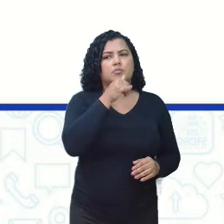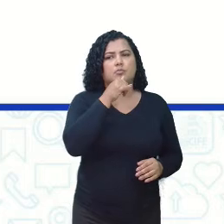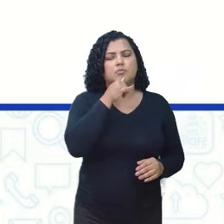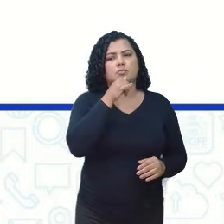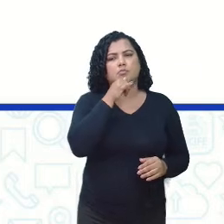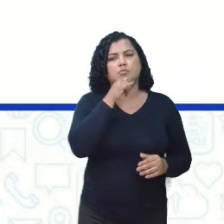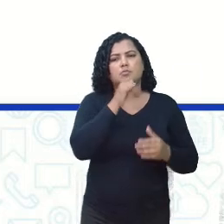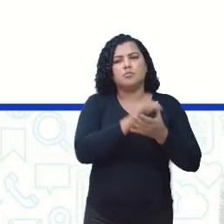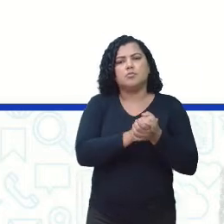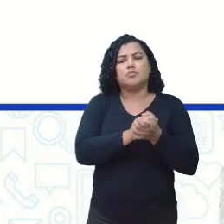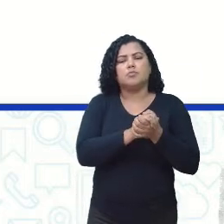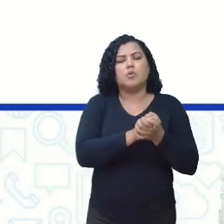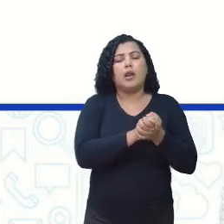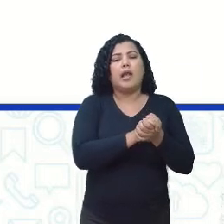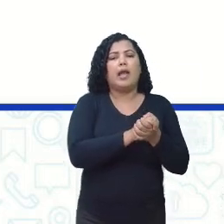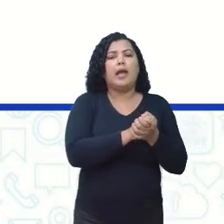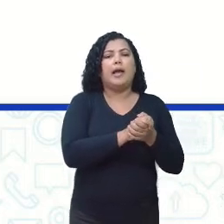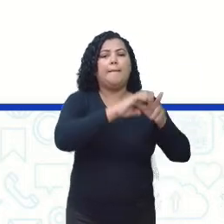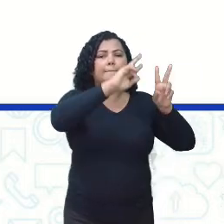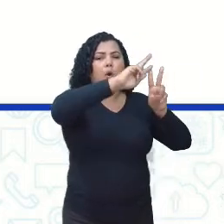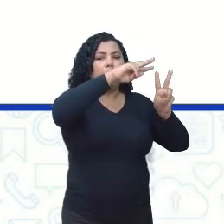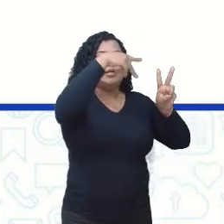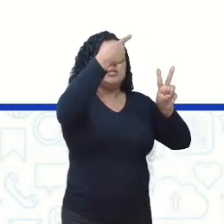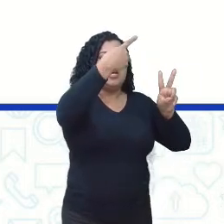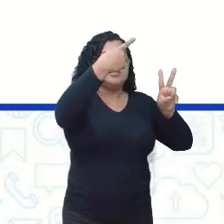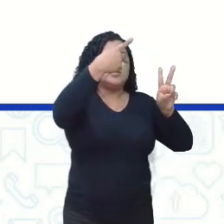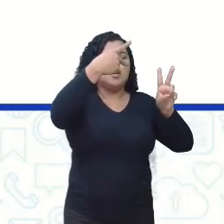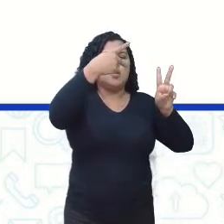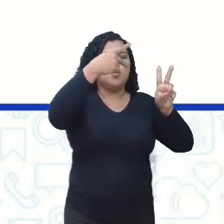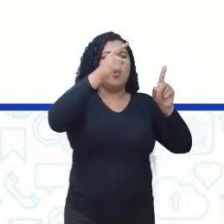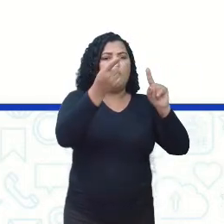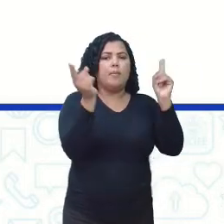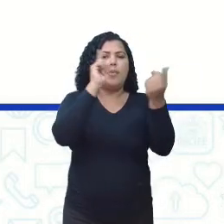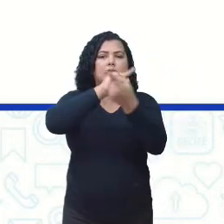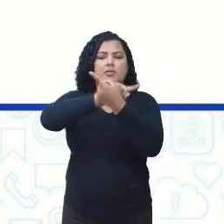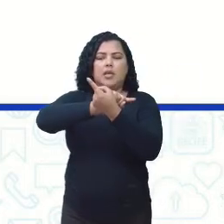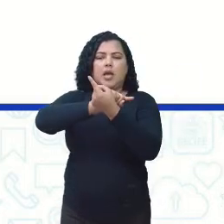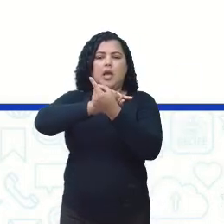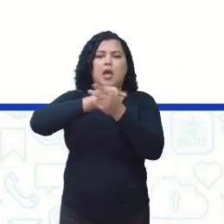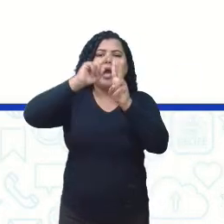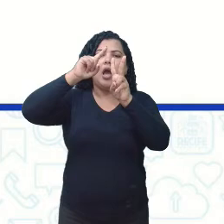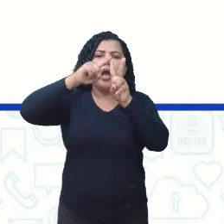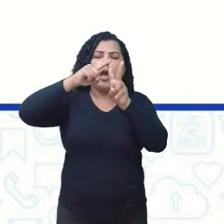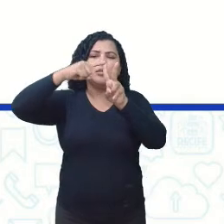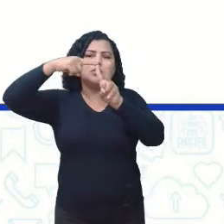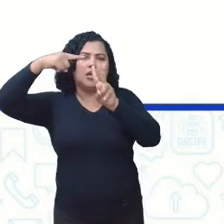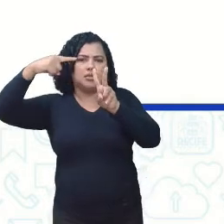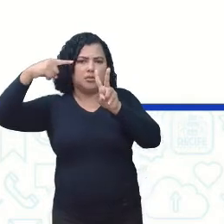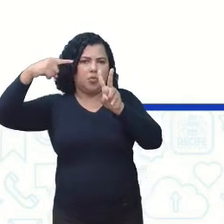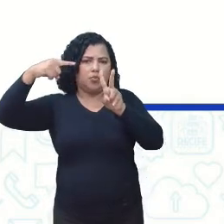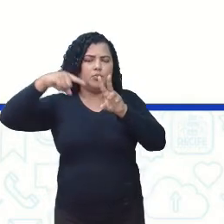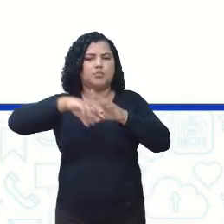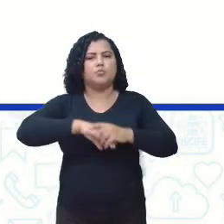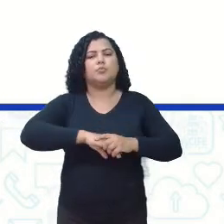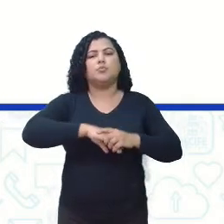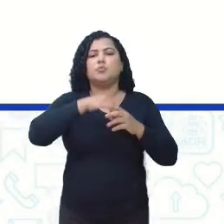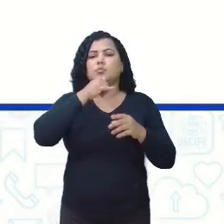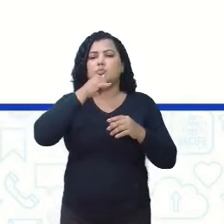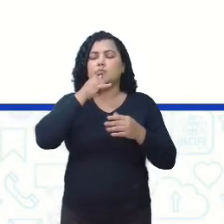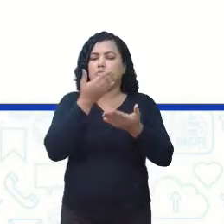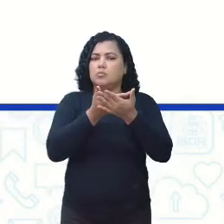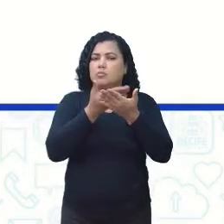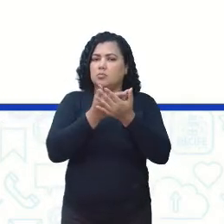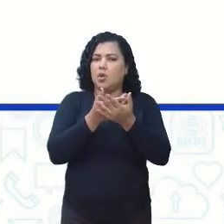e de radiciação para potenciação, você pode se concentrar nesse exemplo aqui, tá certo? Mais uma vez, quando a aula estiver no